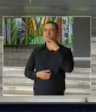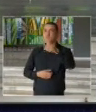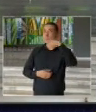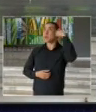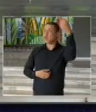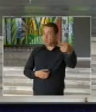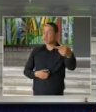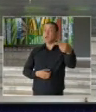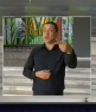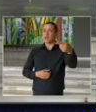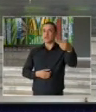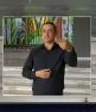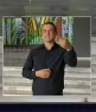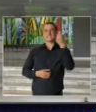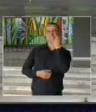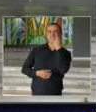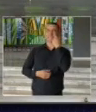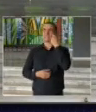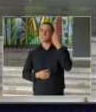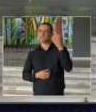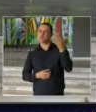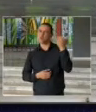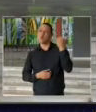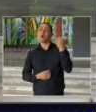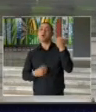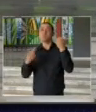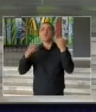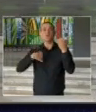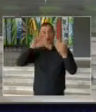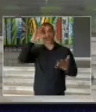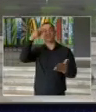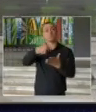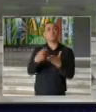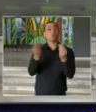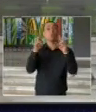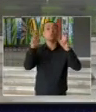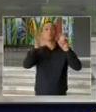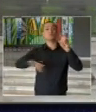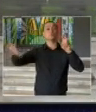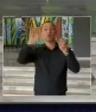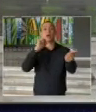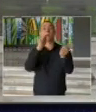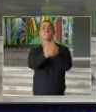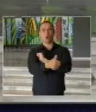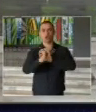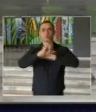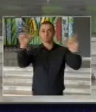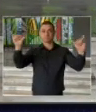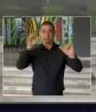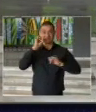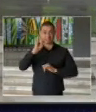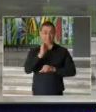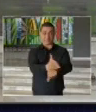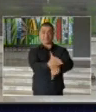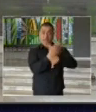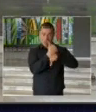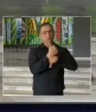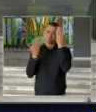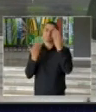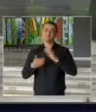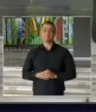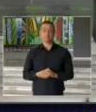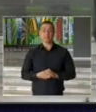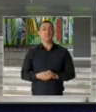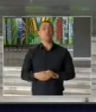meu, seu pai, meu conselheiro, meu mentor. Fiz uma declaração para ele linda lá no Face. O André Leão,